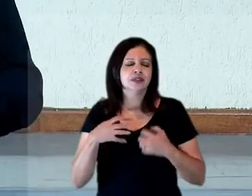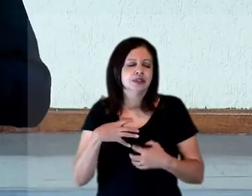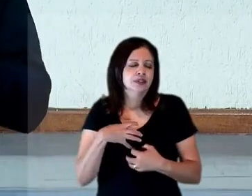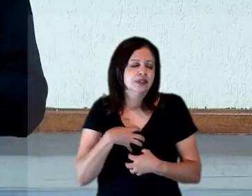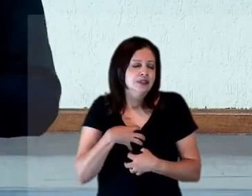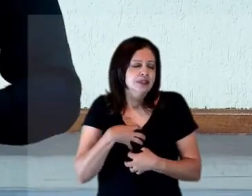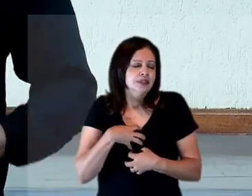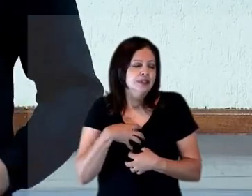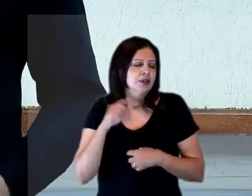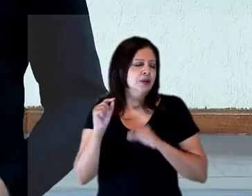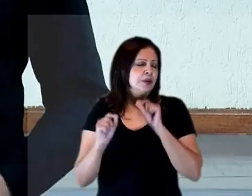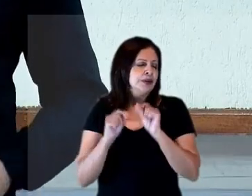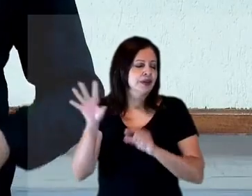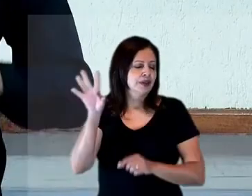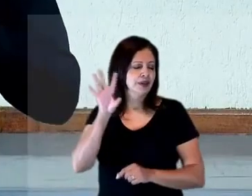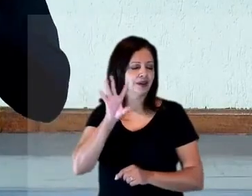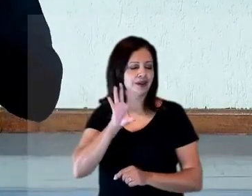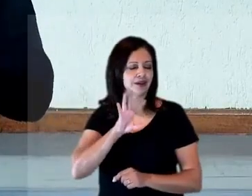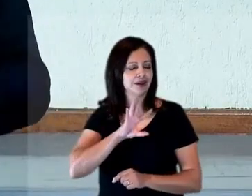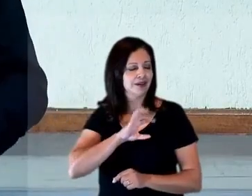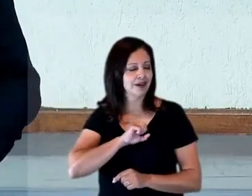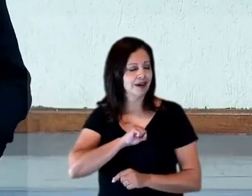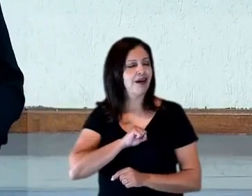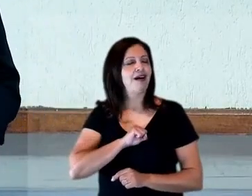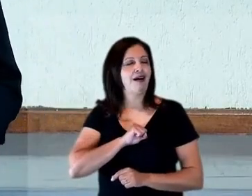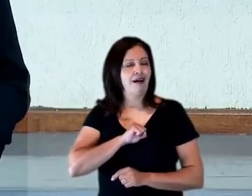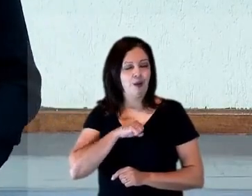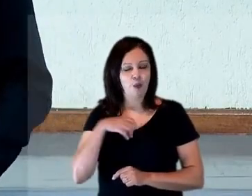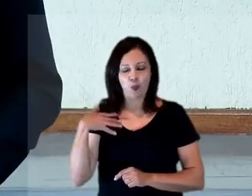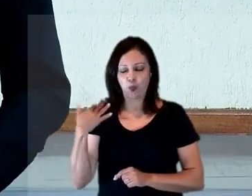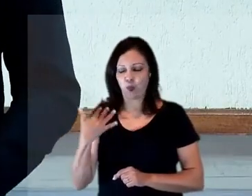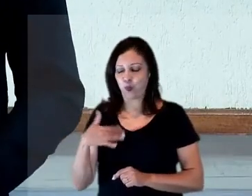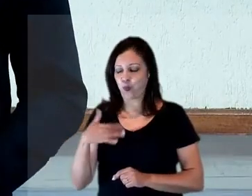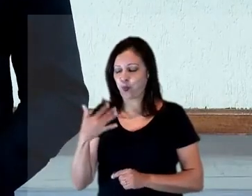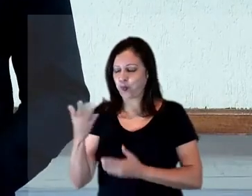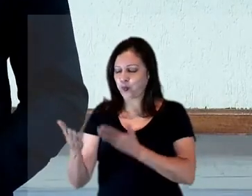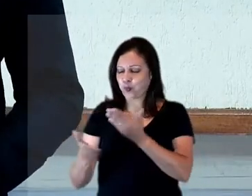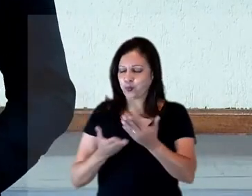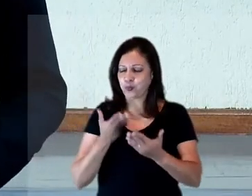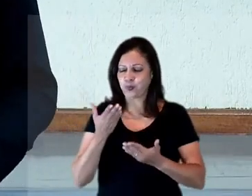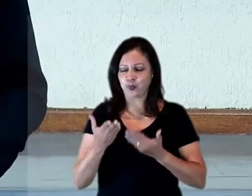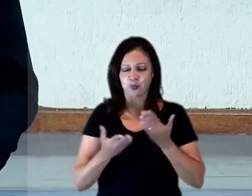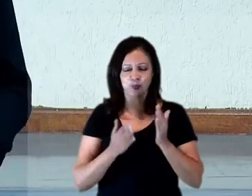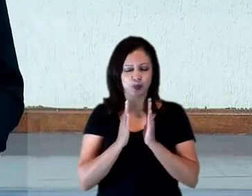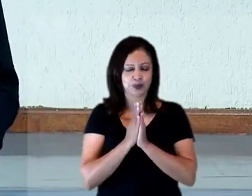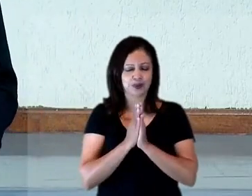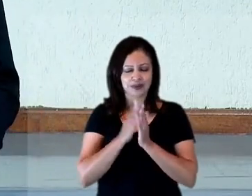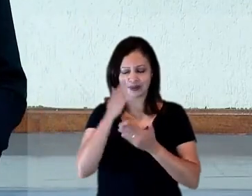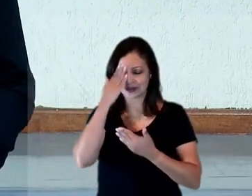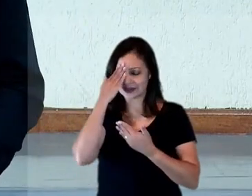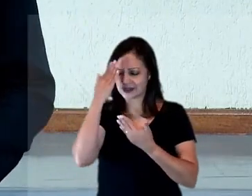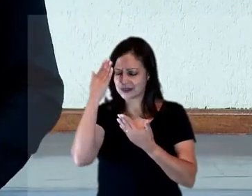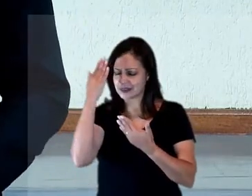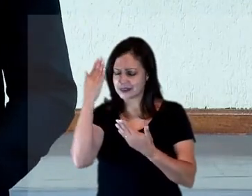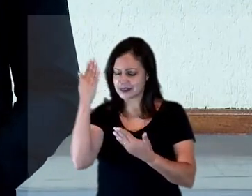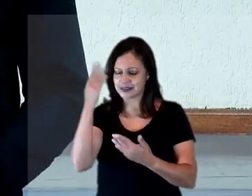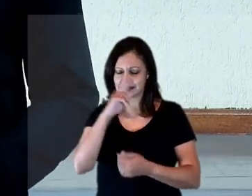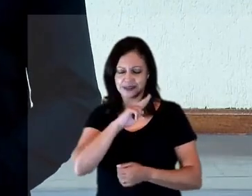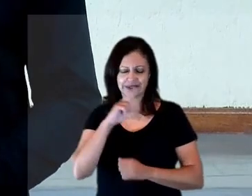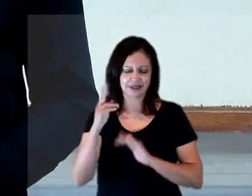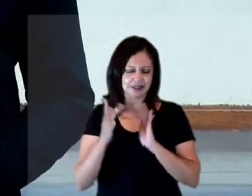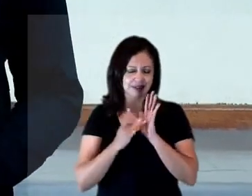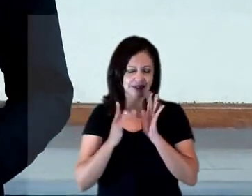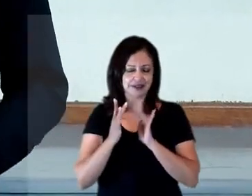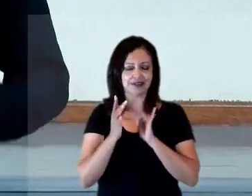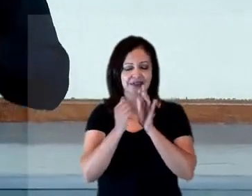e possa exalar o teu amor, e possa praticar o teu amor. Nós oramos assim, ó Deus, gratos, e fazemos em